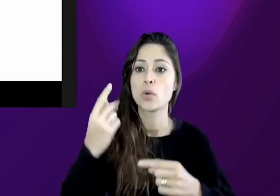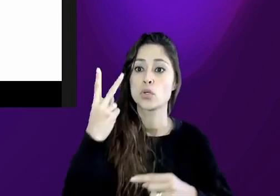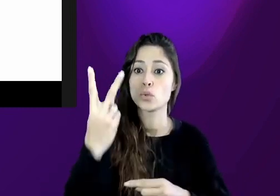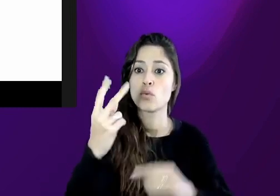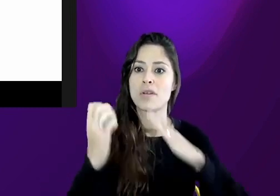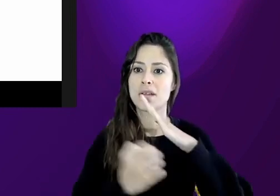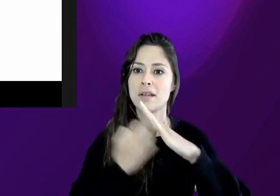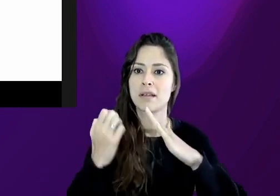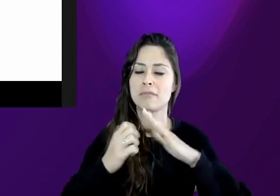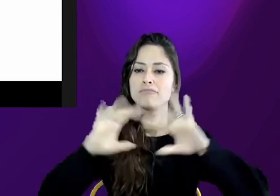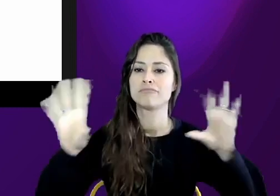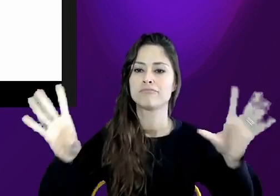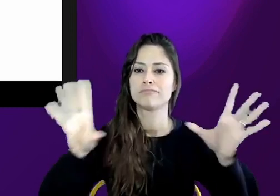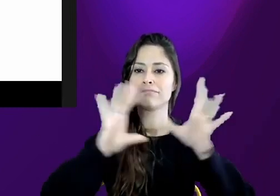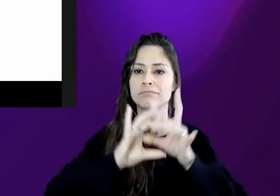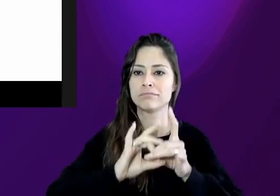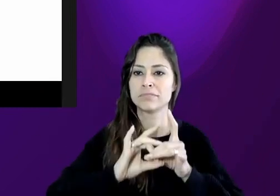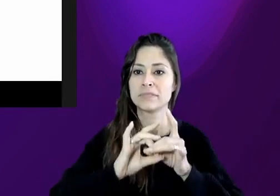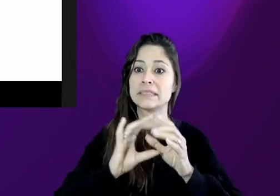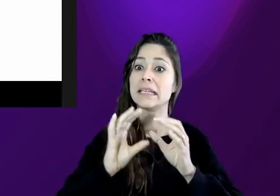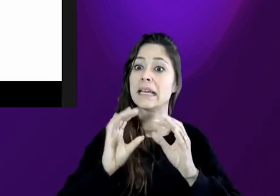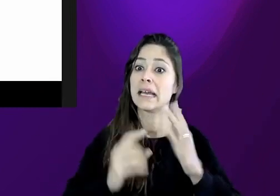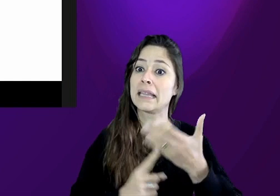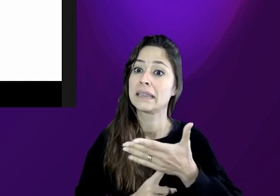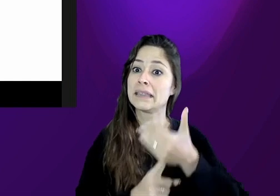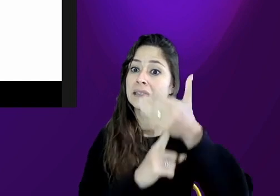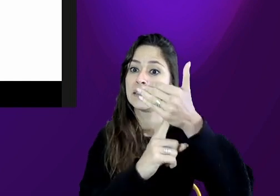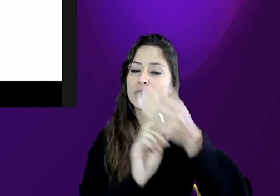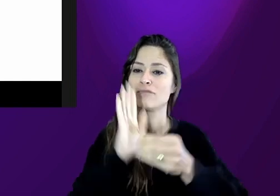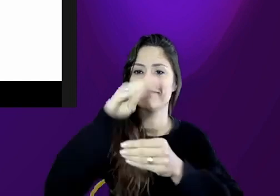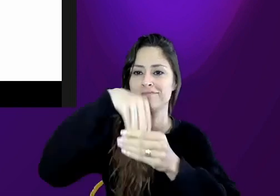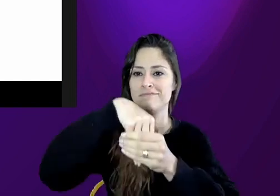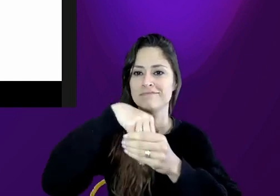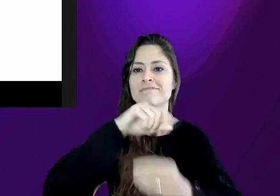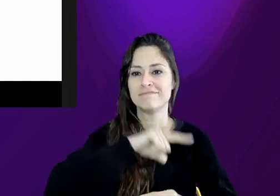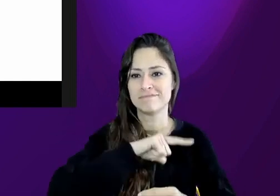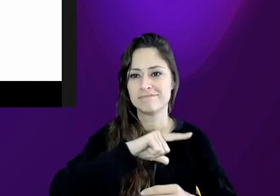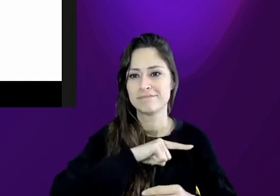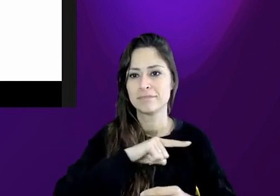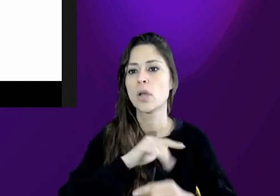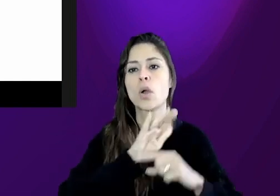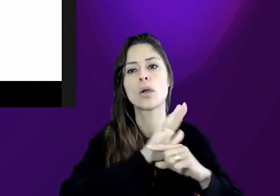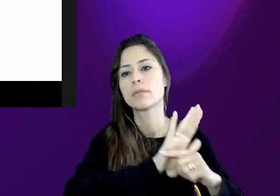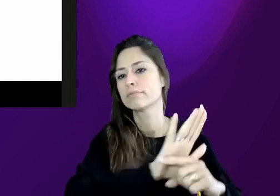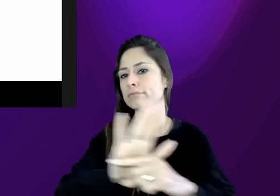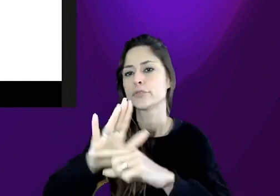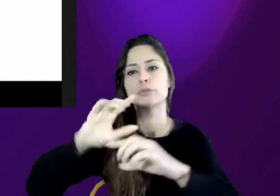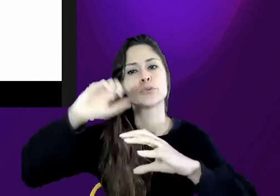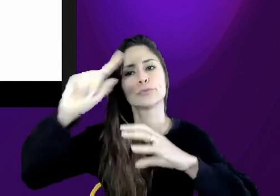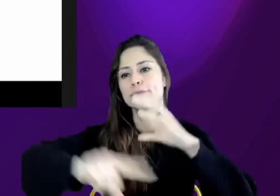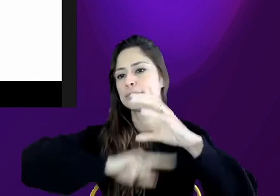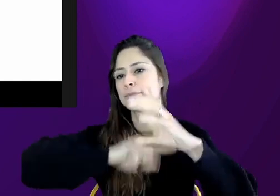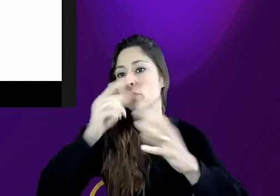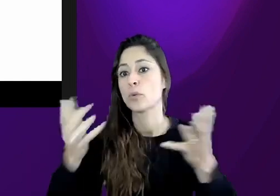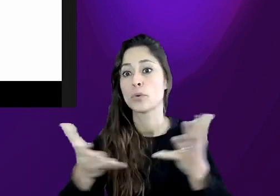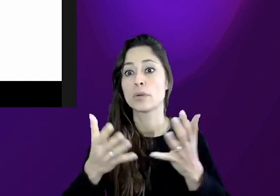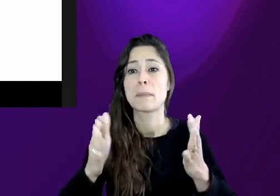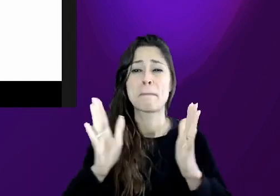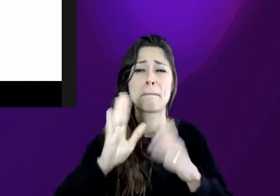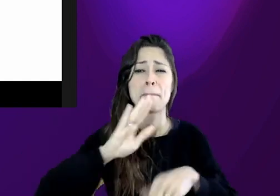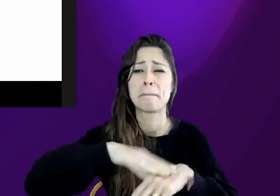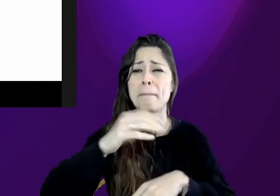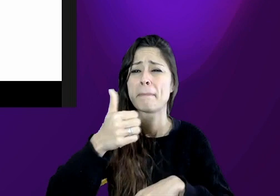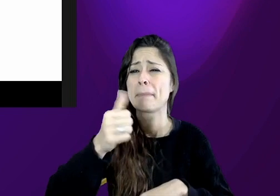foi incorporada no sistema Da Vinci, que passou a dominar o mercado e o mundo, e hoje nós temos mais de 10 milhões de procedimentos já tendo